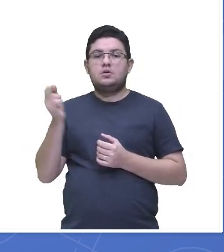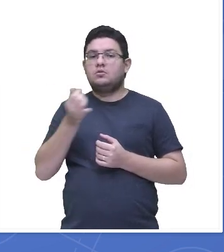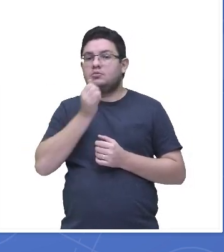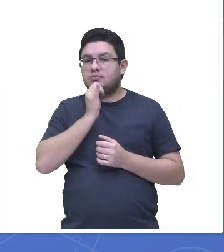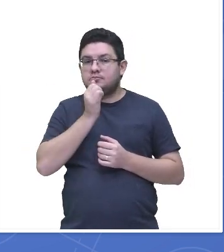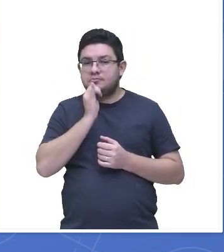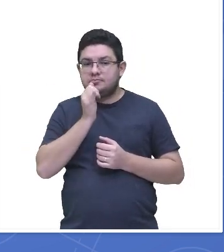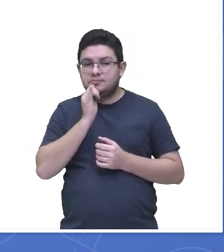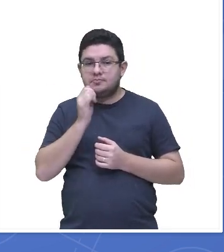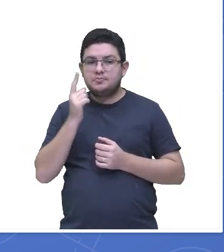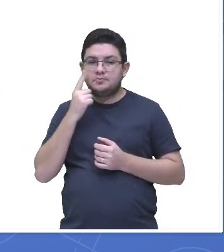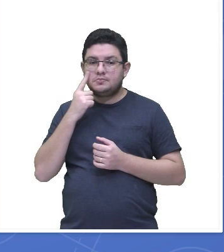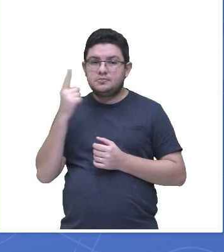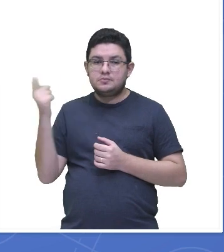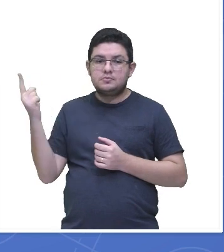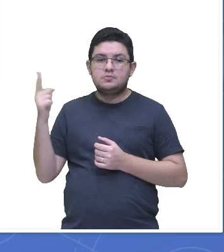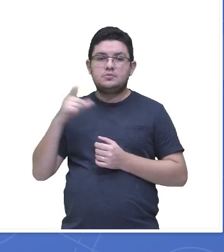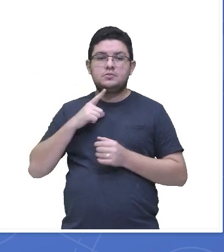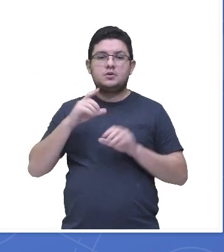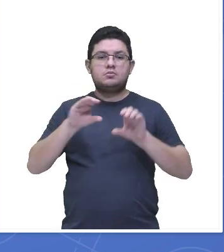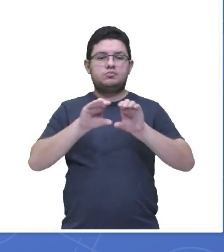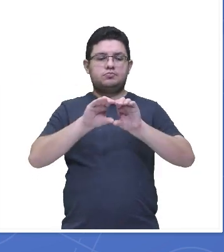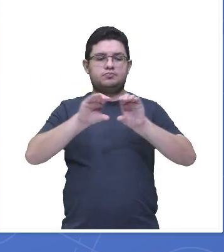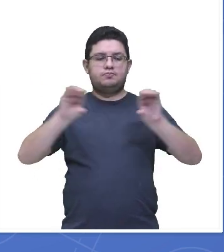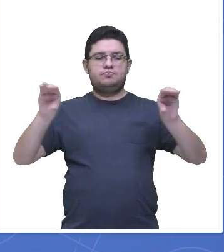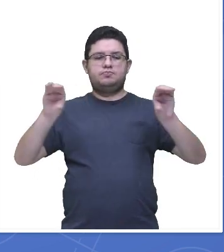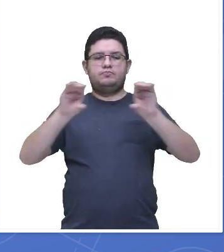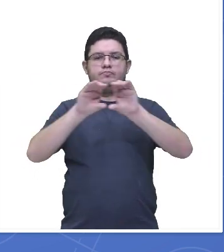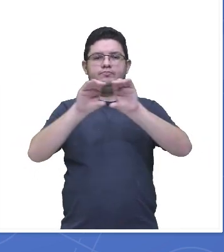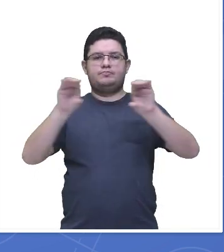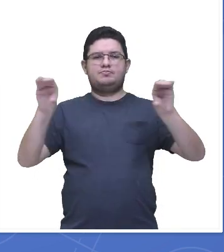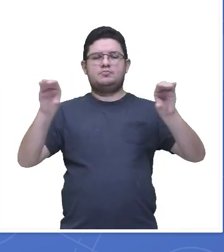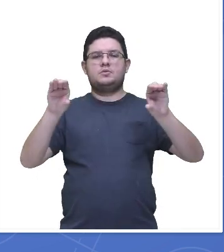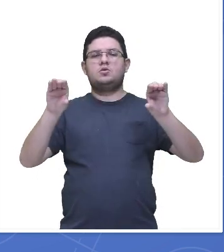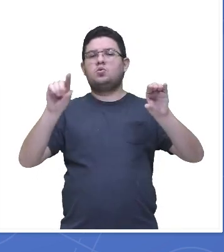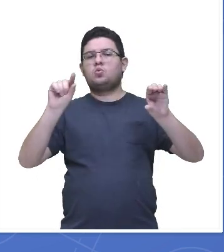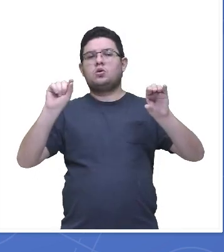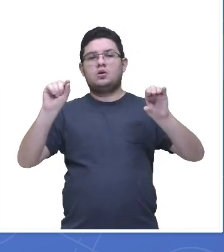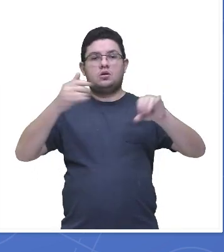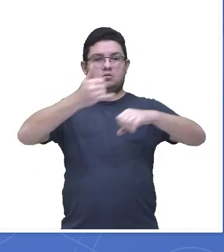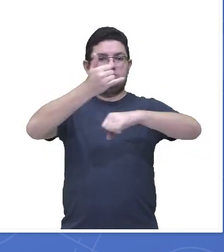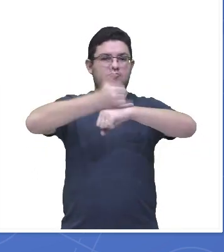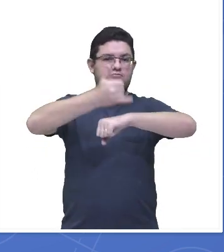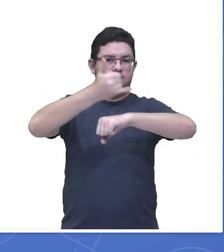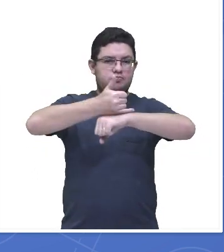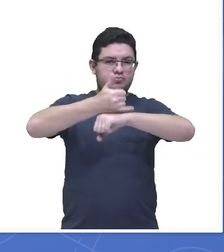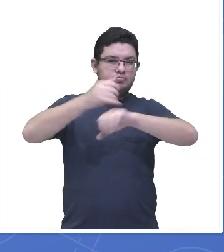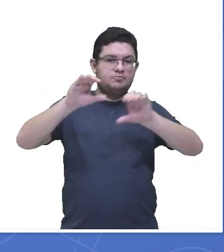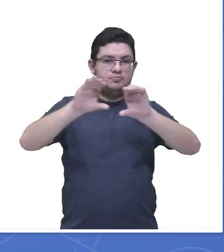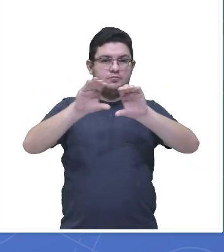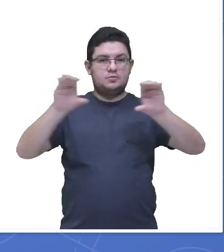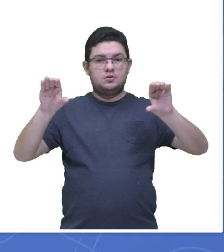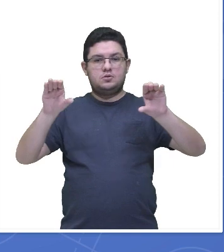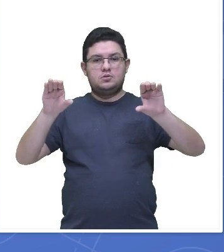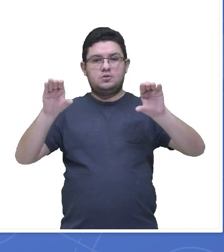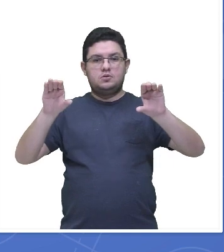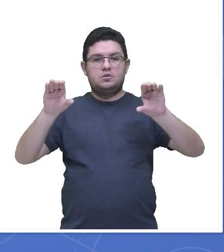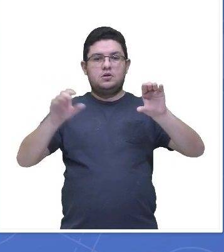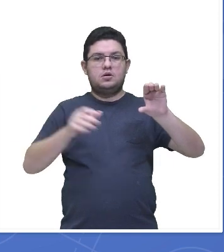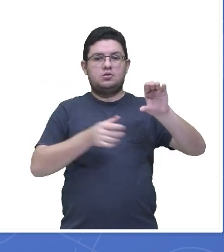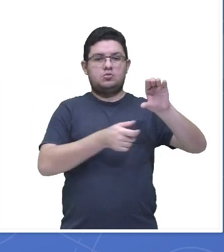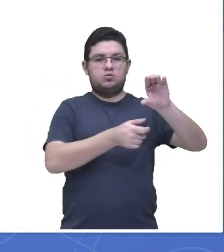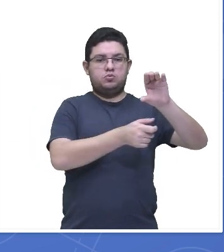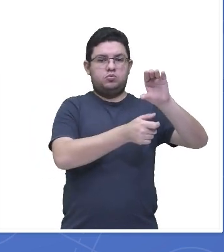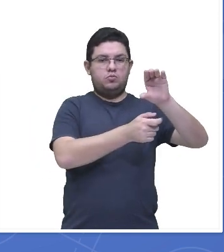condução. Veja que nós temos aí uma barra metálica sendo aquecida de um lado, né, a chama de uma vela, e as moléculas